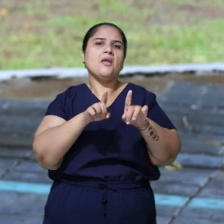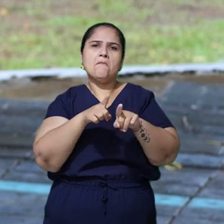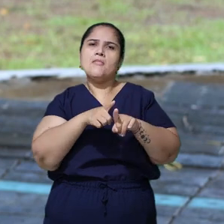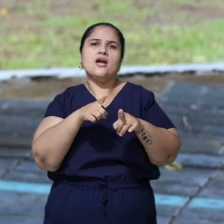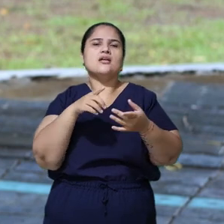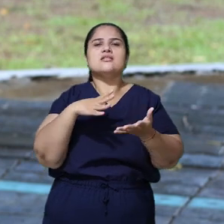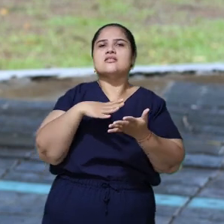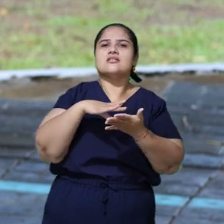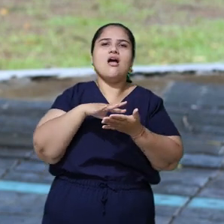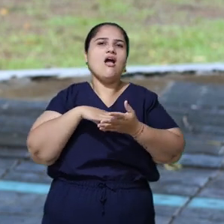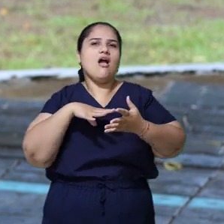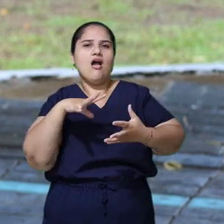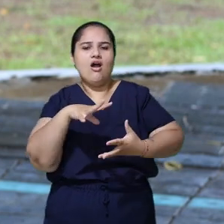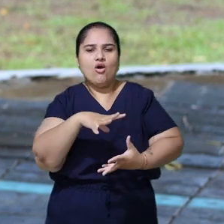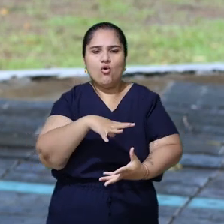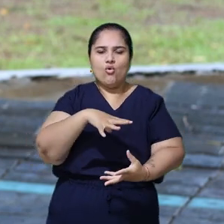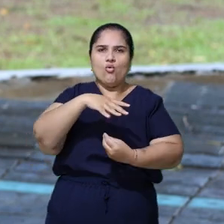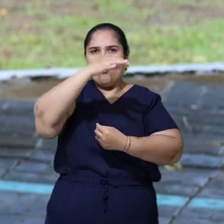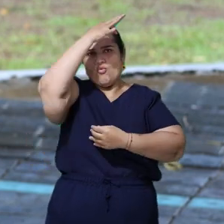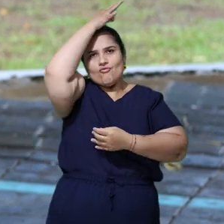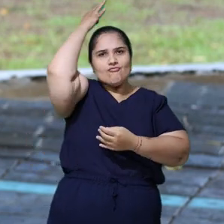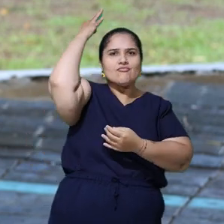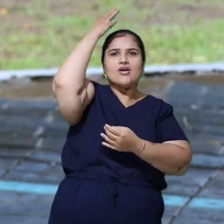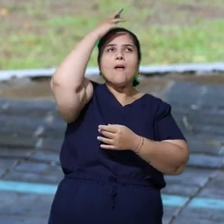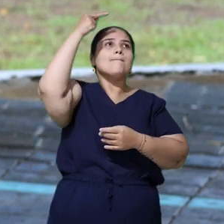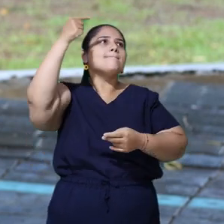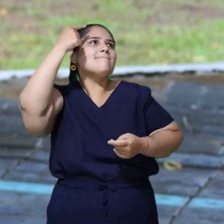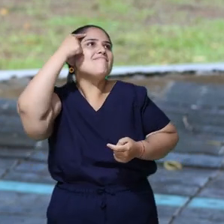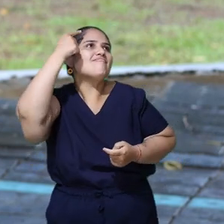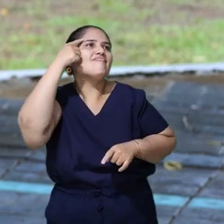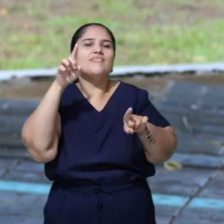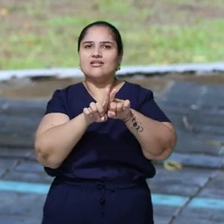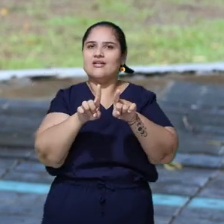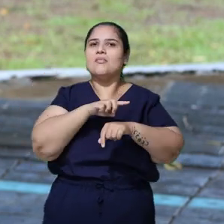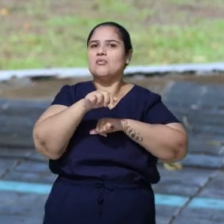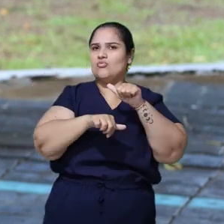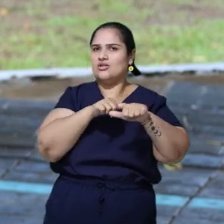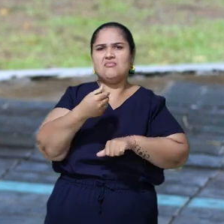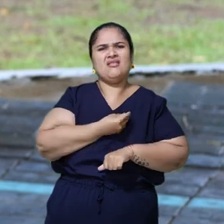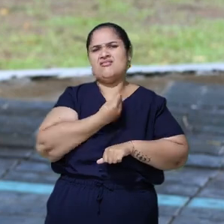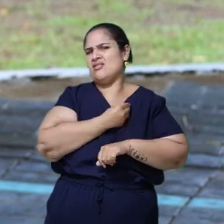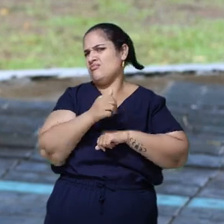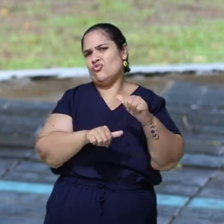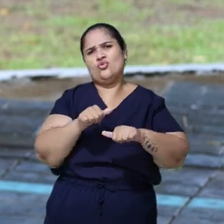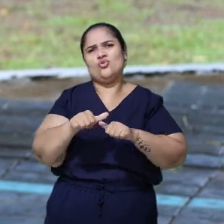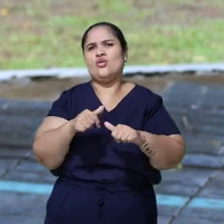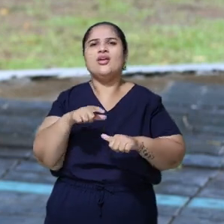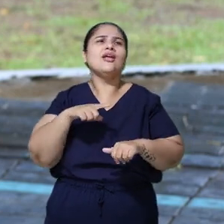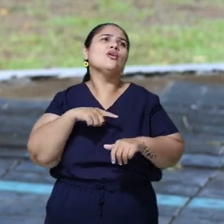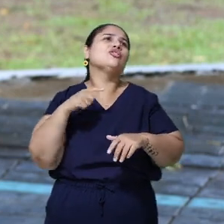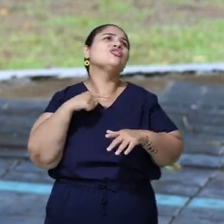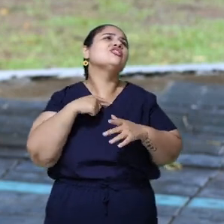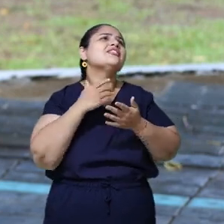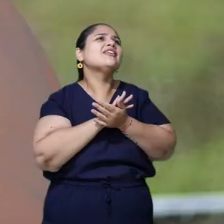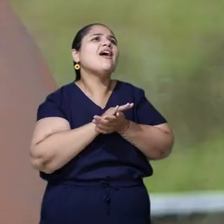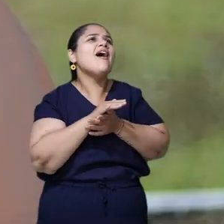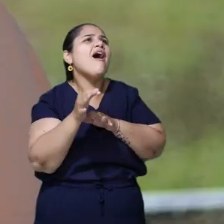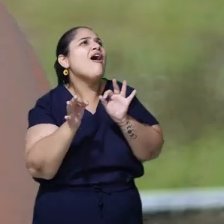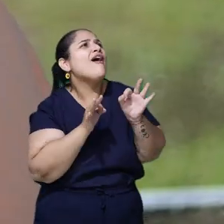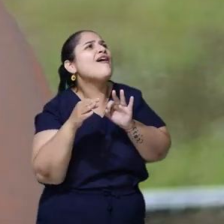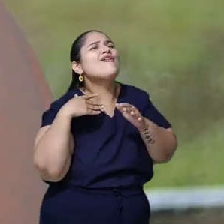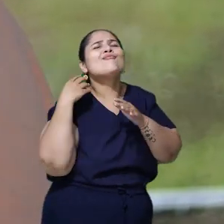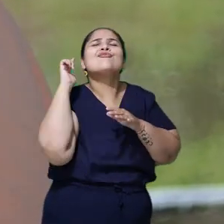espiritualmente, mentalmente eu mudei muito, a minha vida ela mudou demais. Eu tinha muitos planos, eu tinha viagens, eu